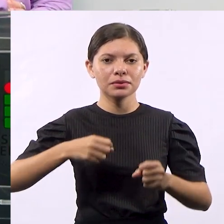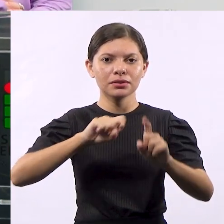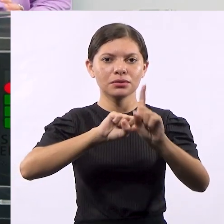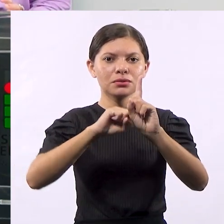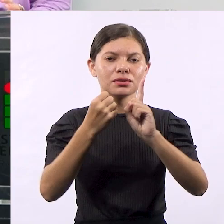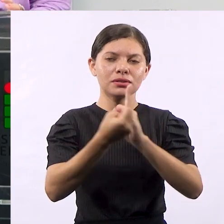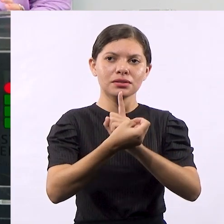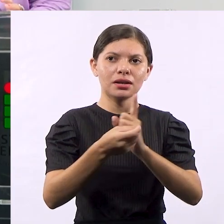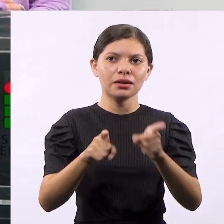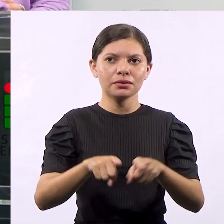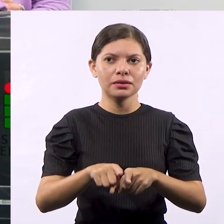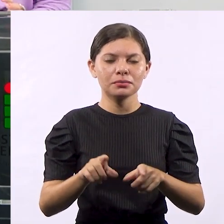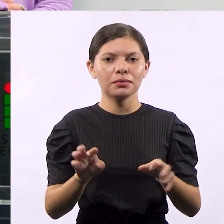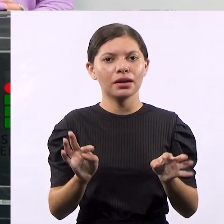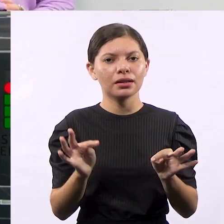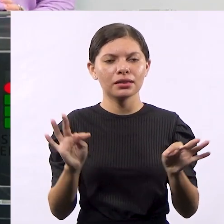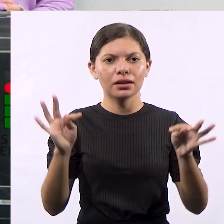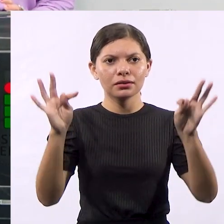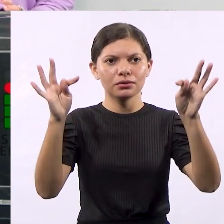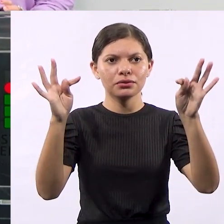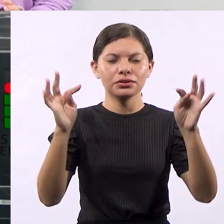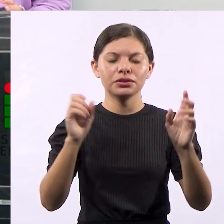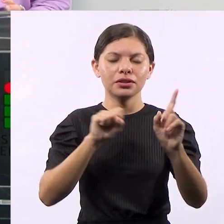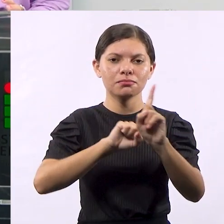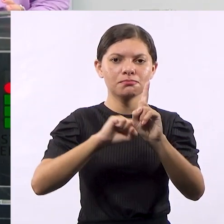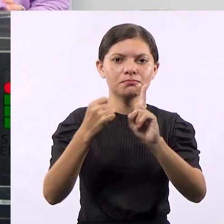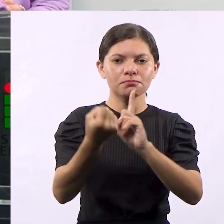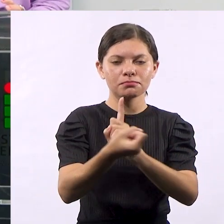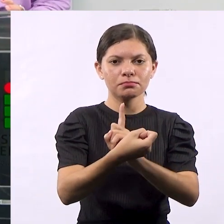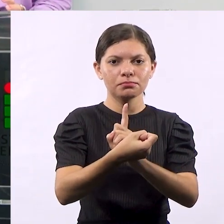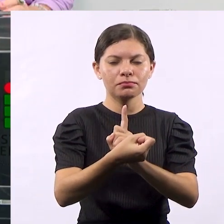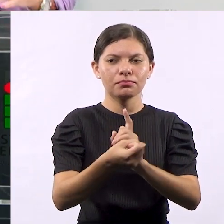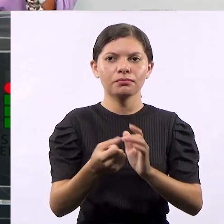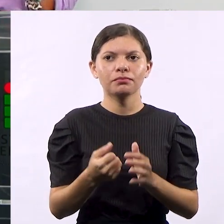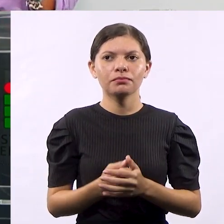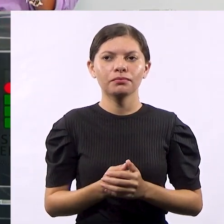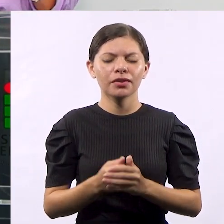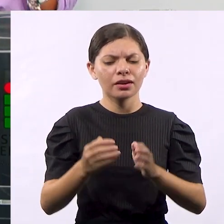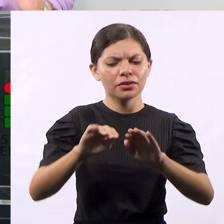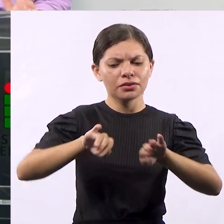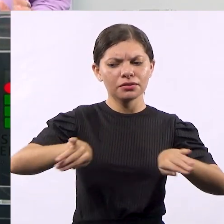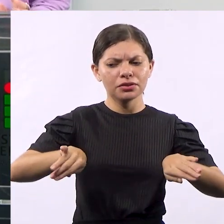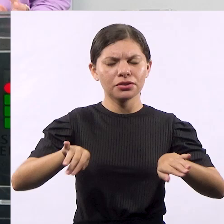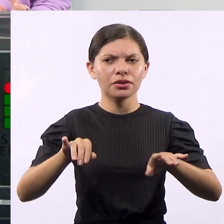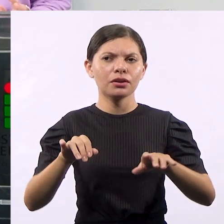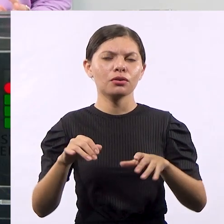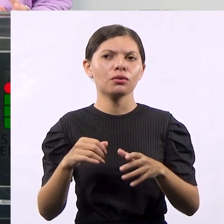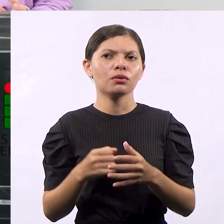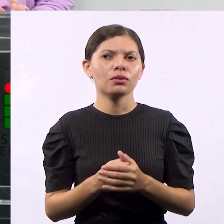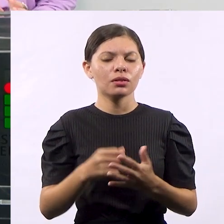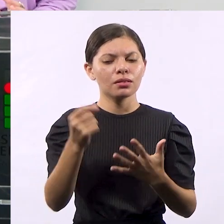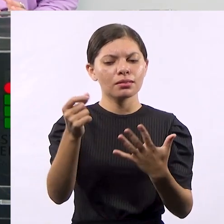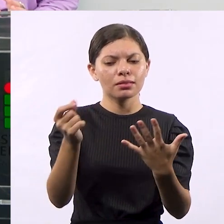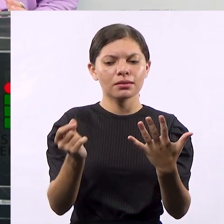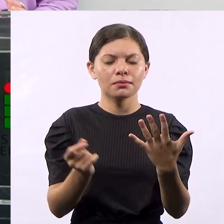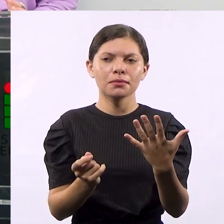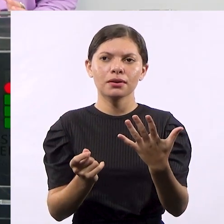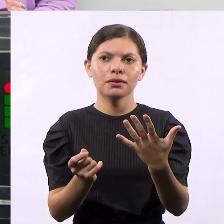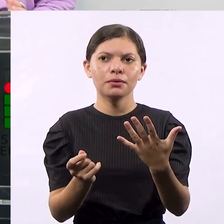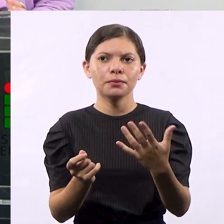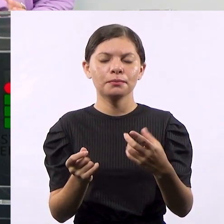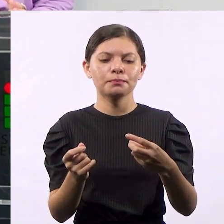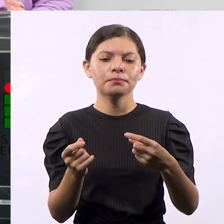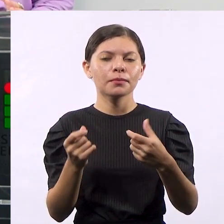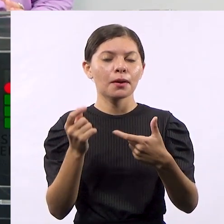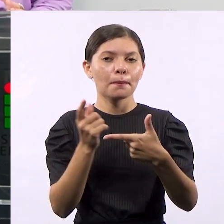e tecnologia e sociedade. Nós dividimos esse trabalho por eixo. O primeiro eixo